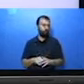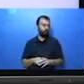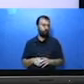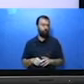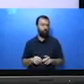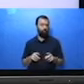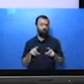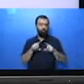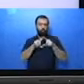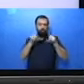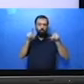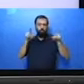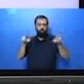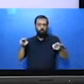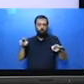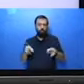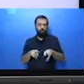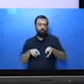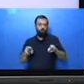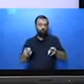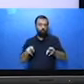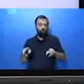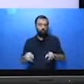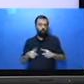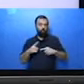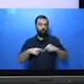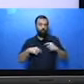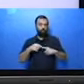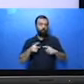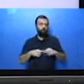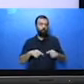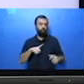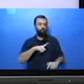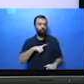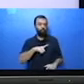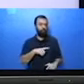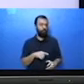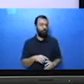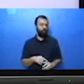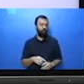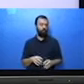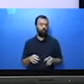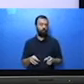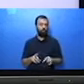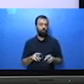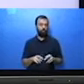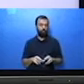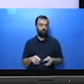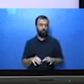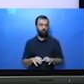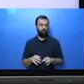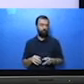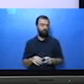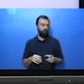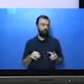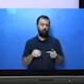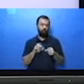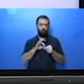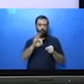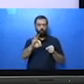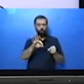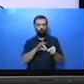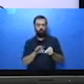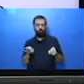os objetos ao nosso redor possuem e se dividem em tamanhos, dimensões